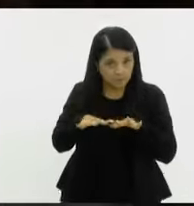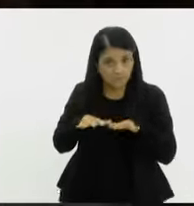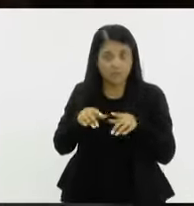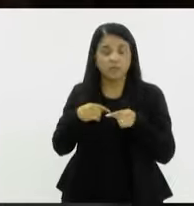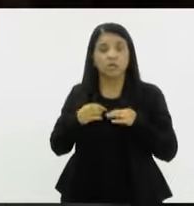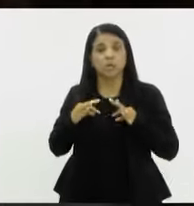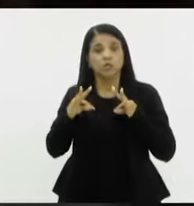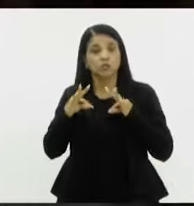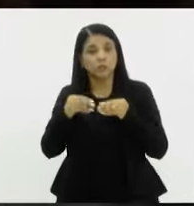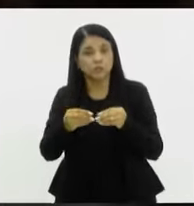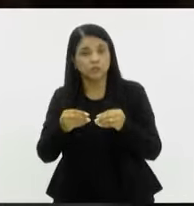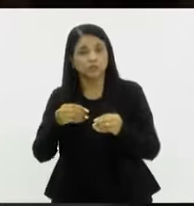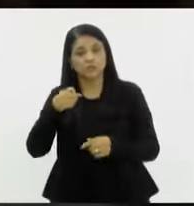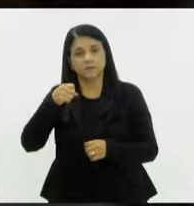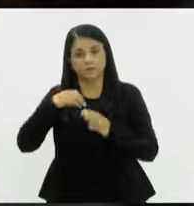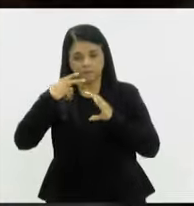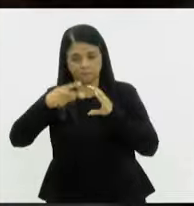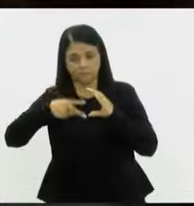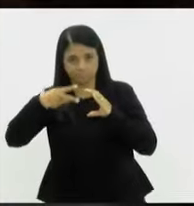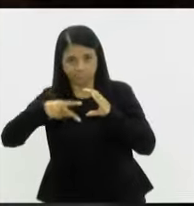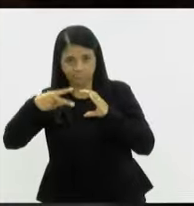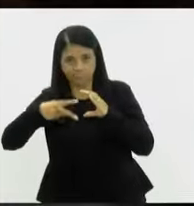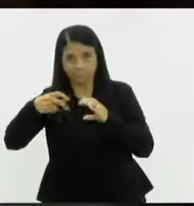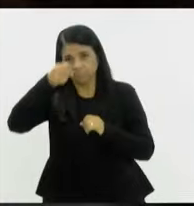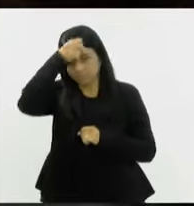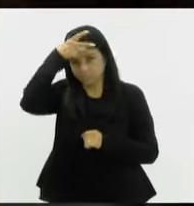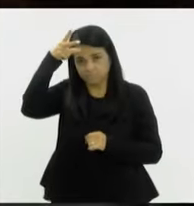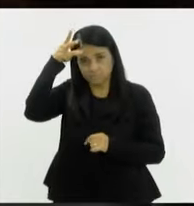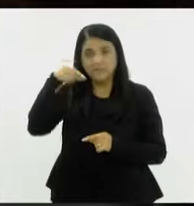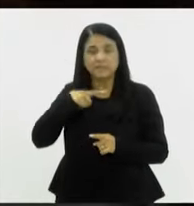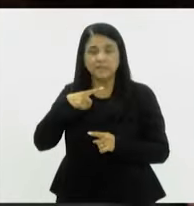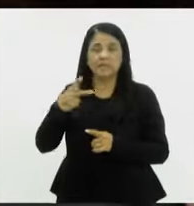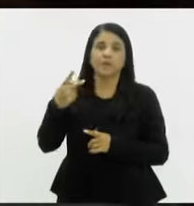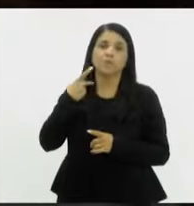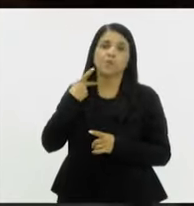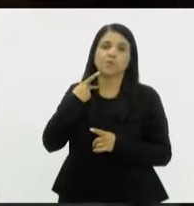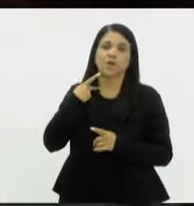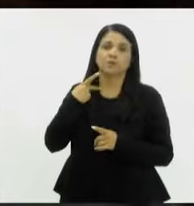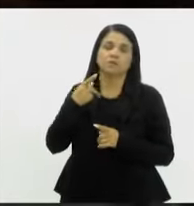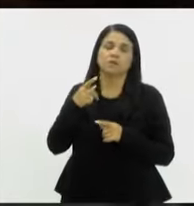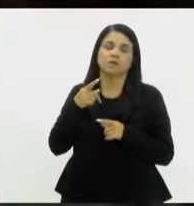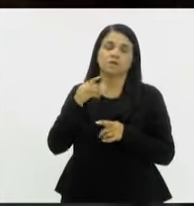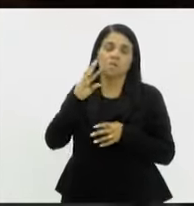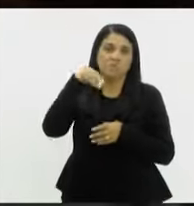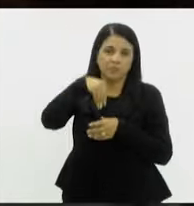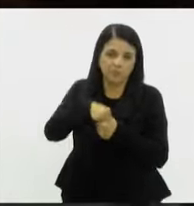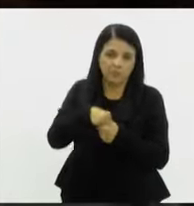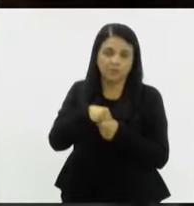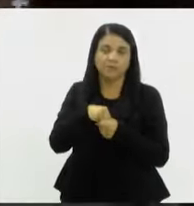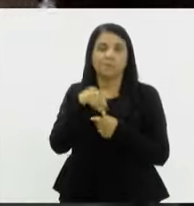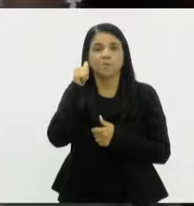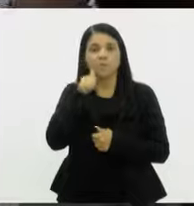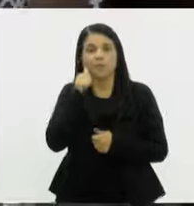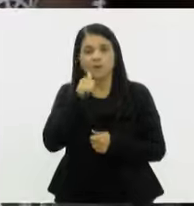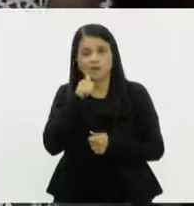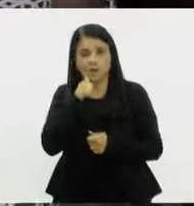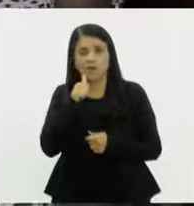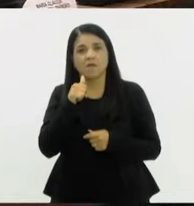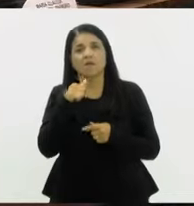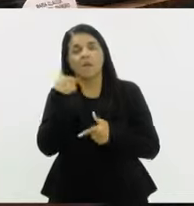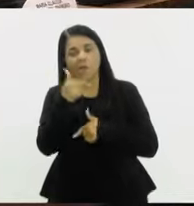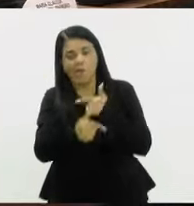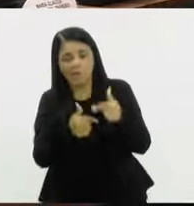câmaras municipais Tânia tenham A Procuradoria da mulher essa é a importância do trabalho excepcional que a